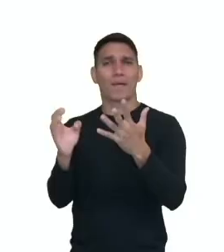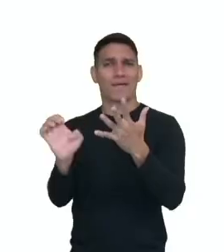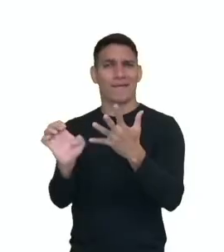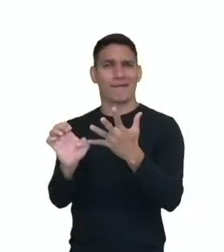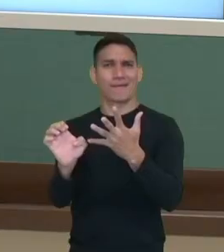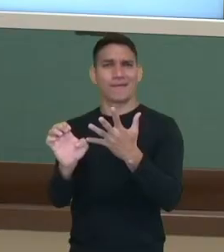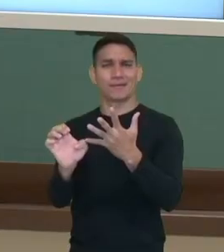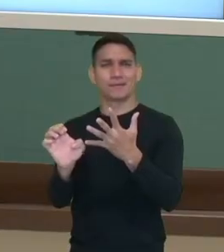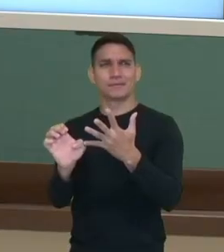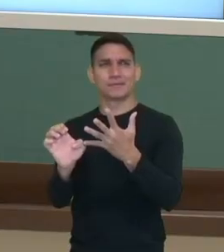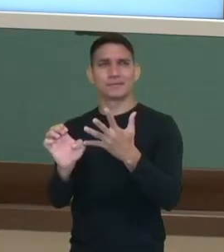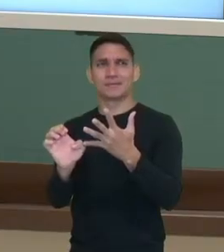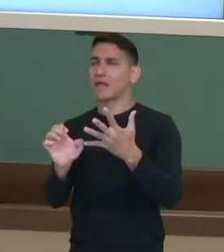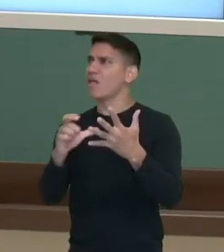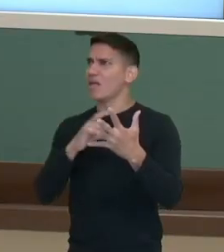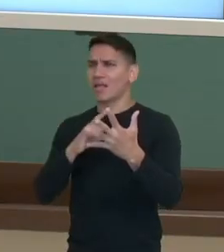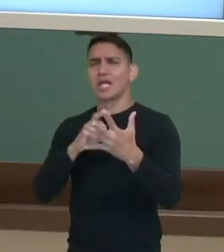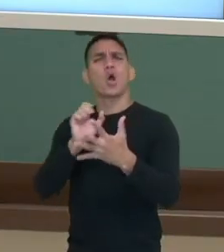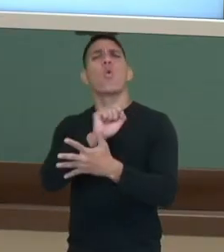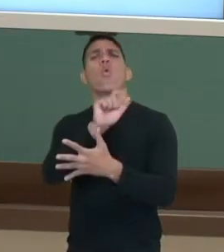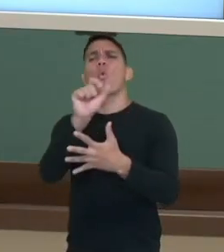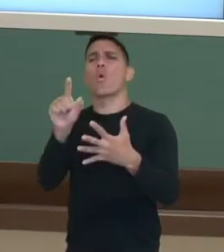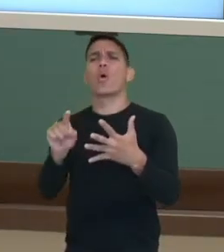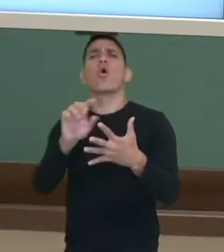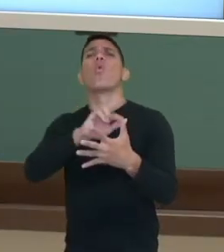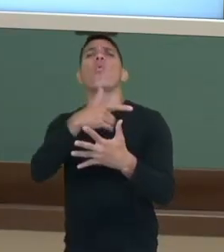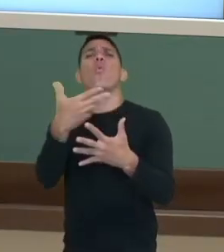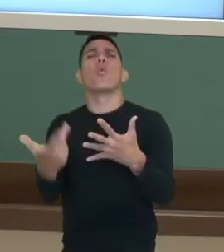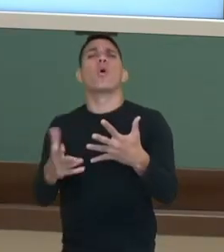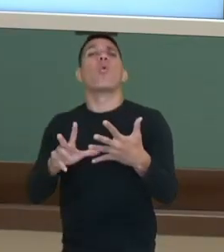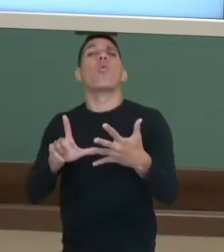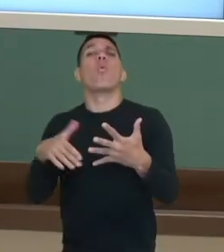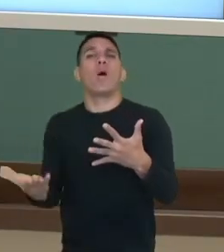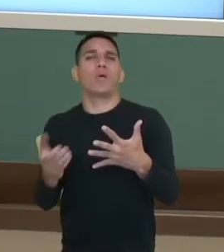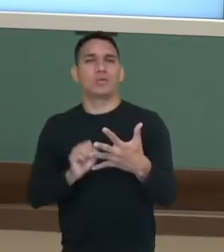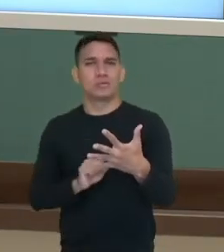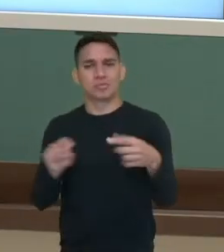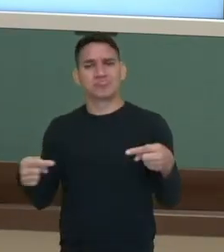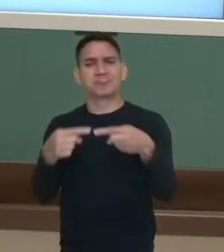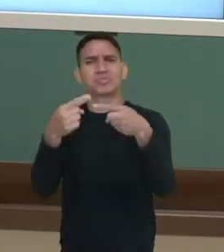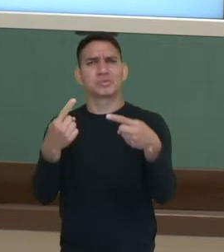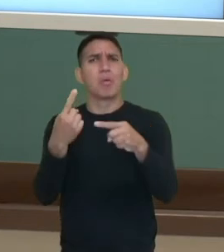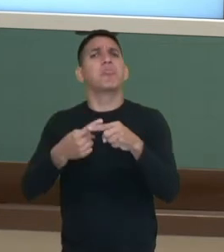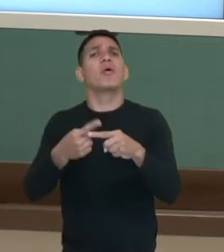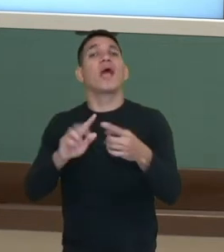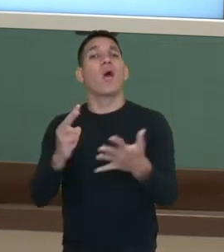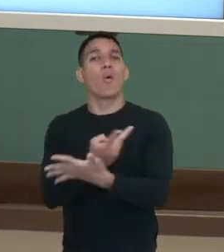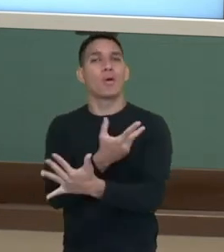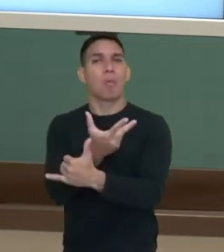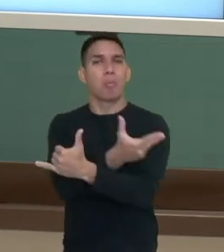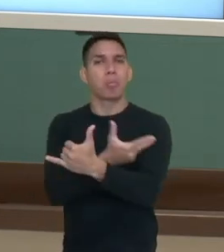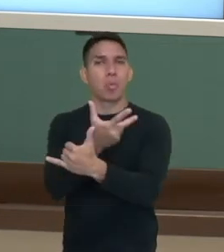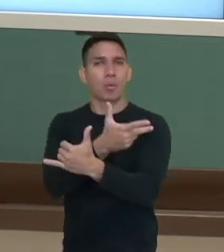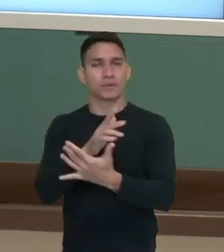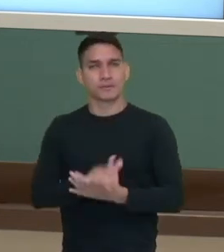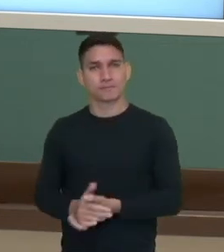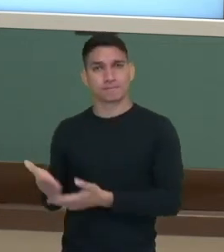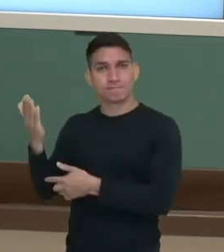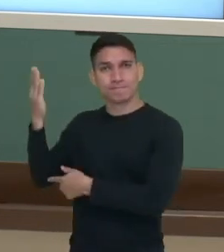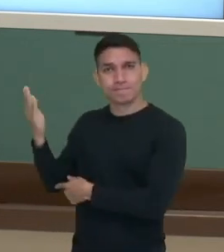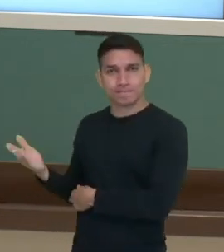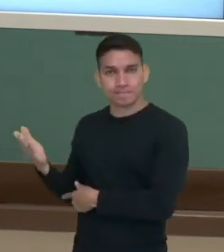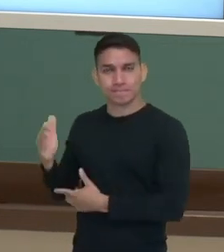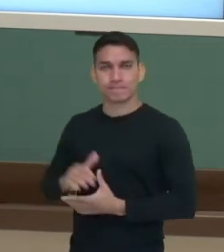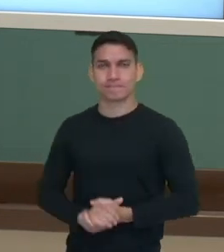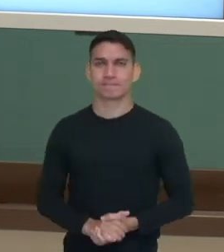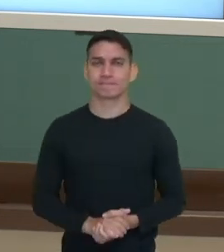E, porque há conjunção subordinativa. Então, identifique quais são as justificativas para que tenhamos próclise nesses